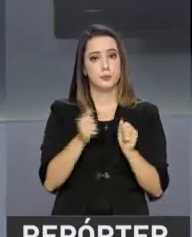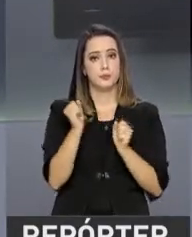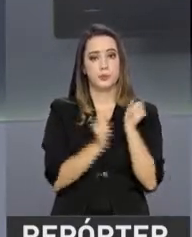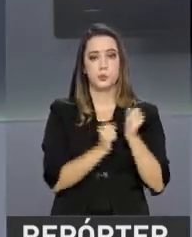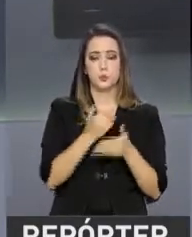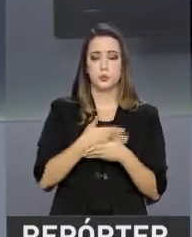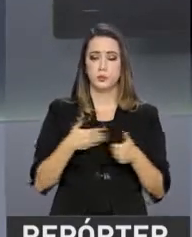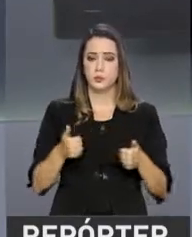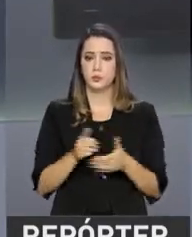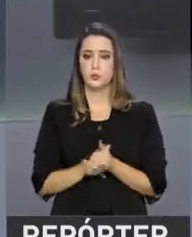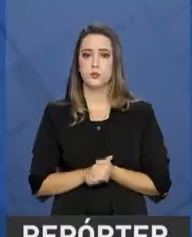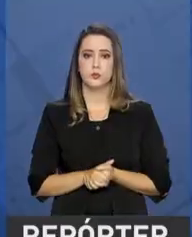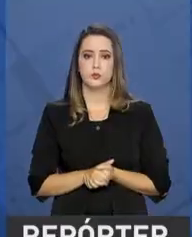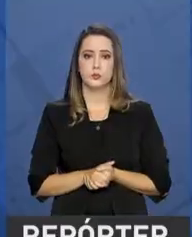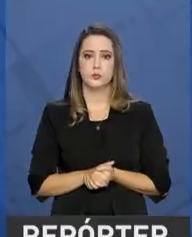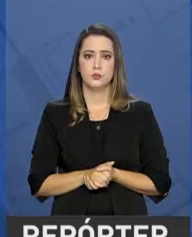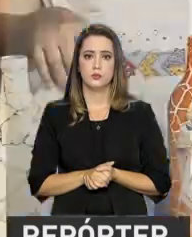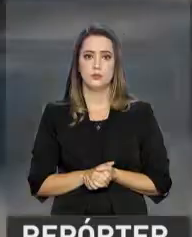da região.